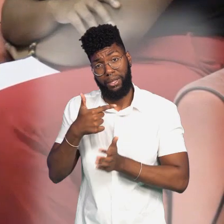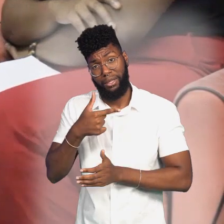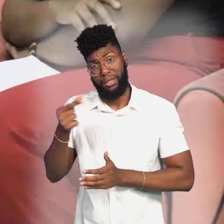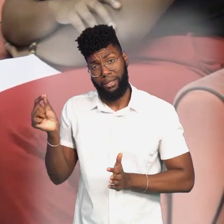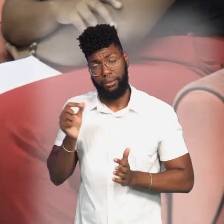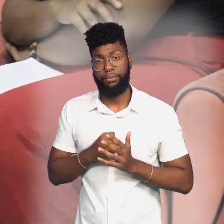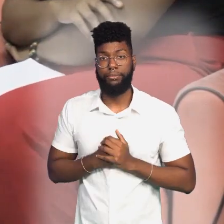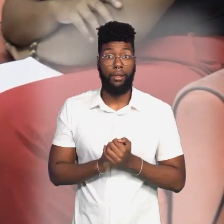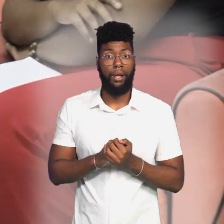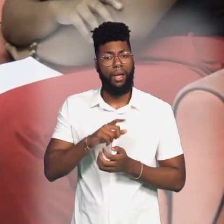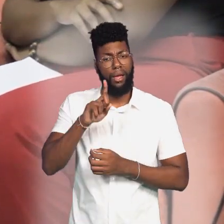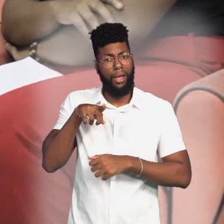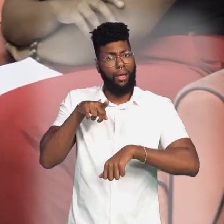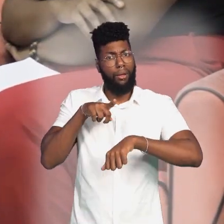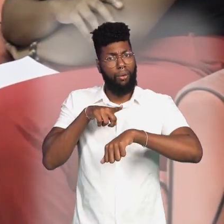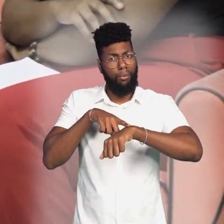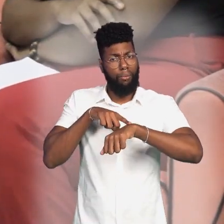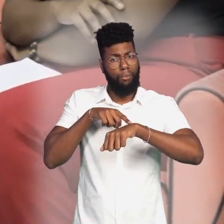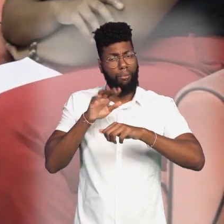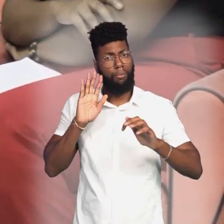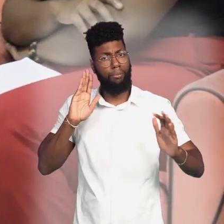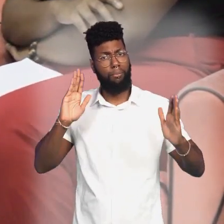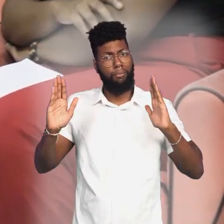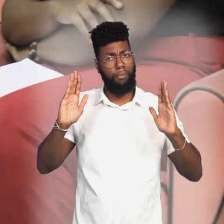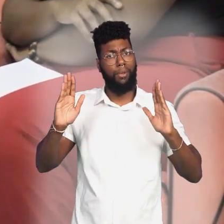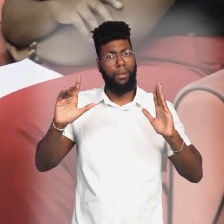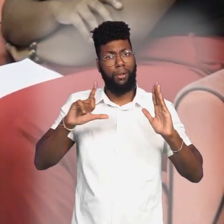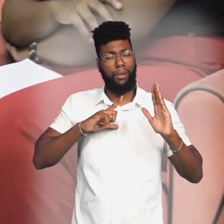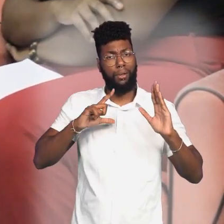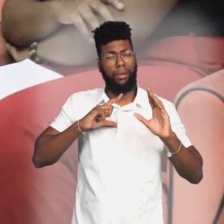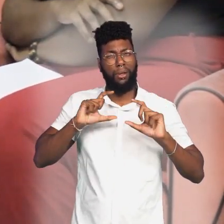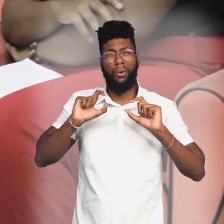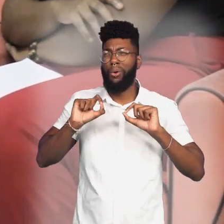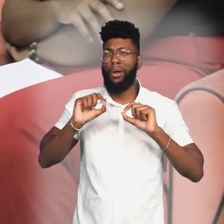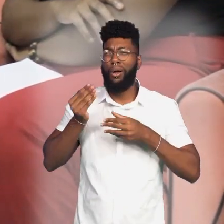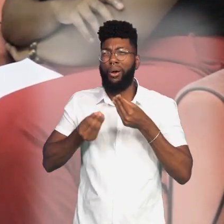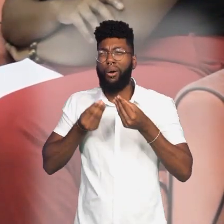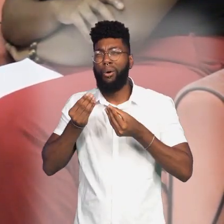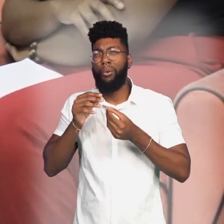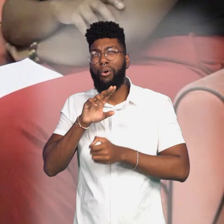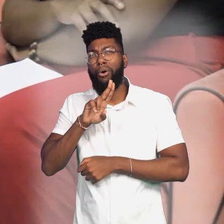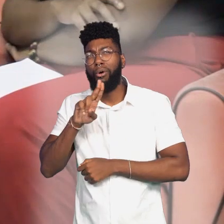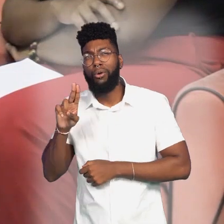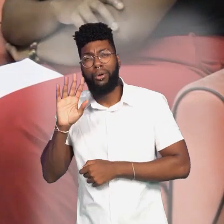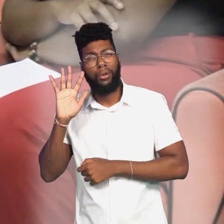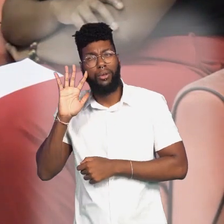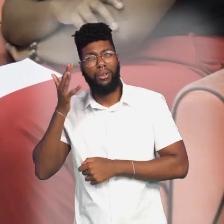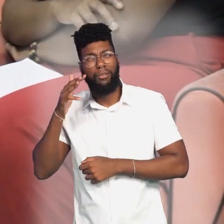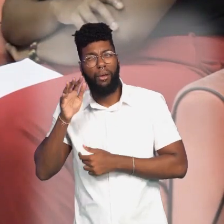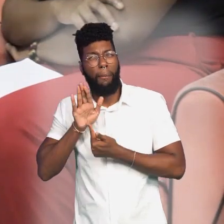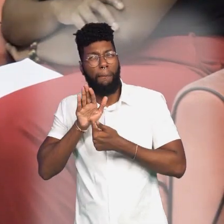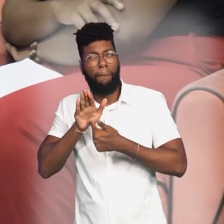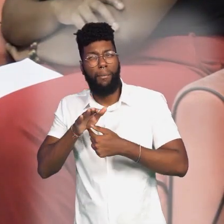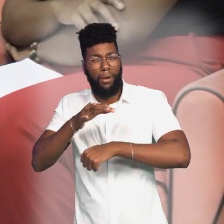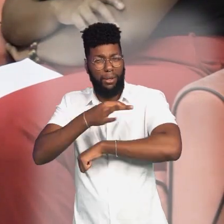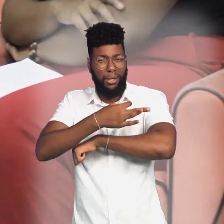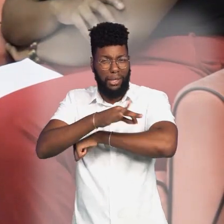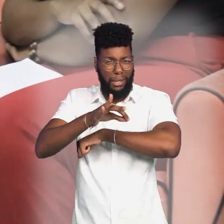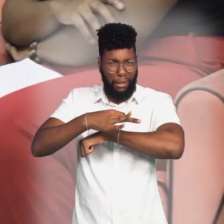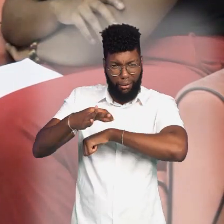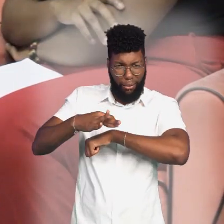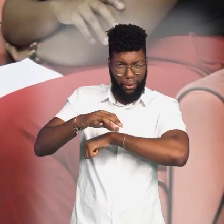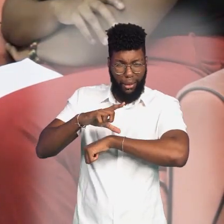coincidiu também com a época que tinha, como é que era, aquele mostra de arquitetura que